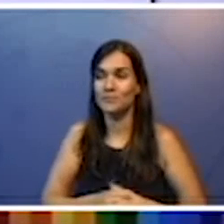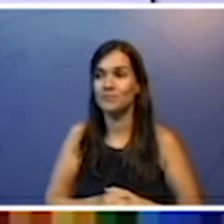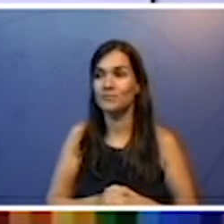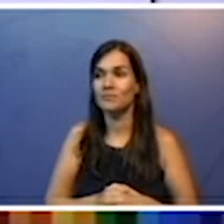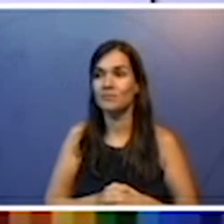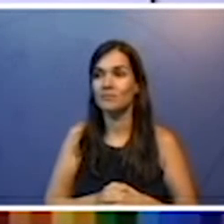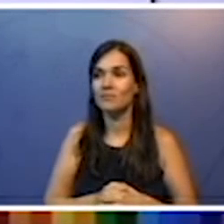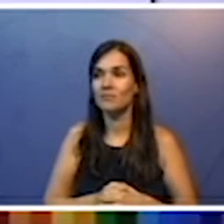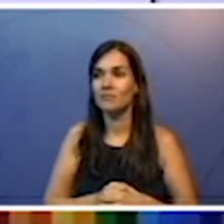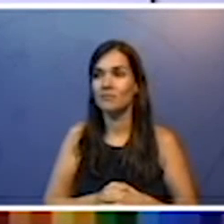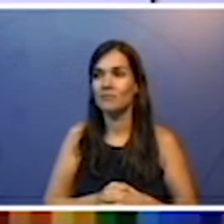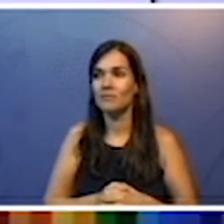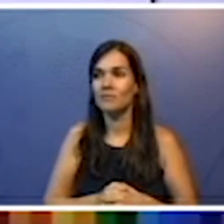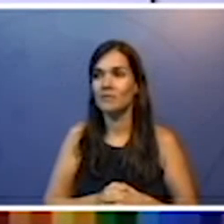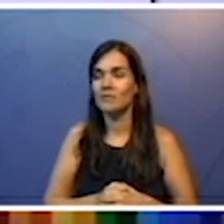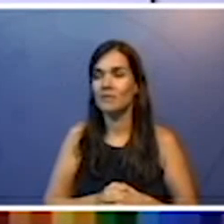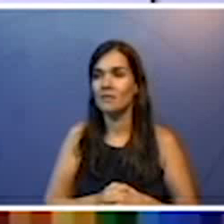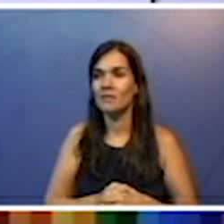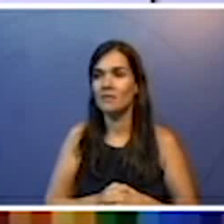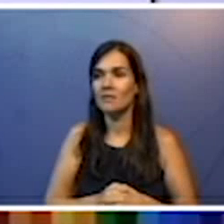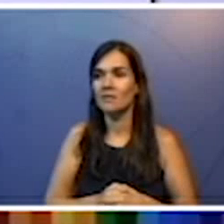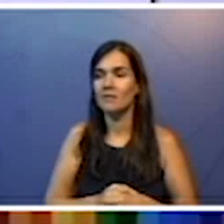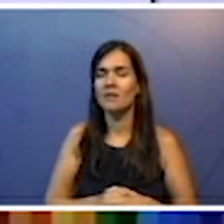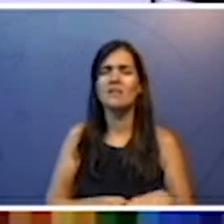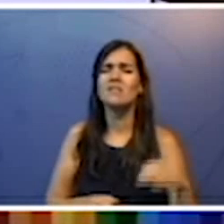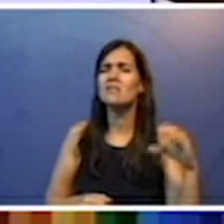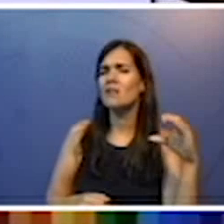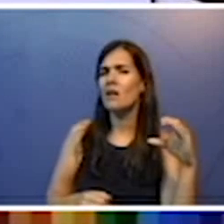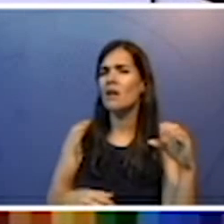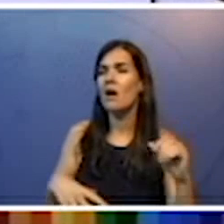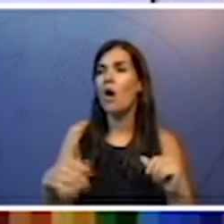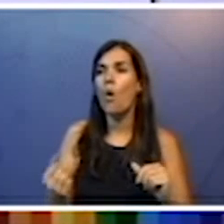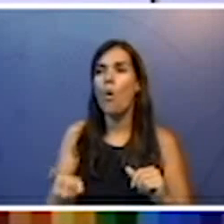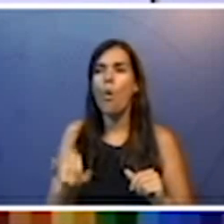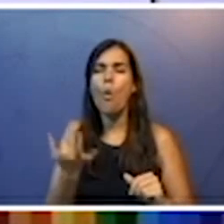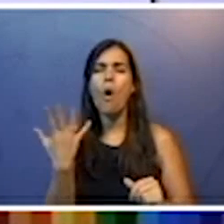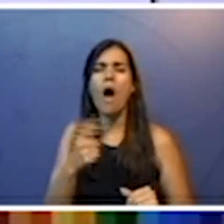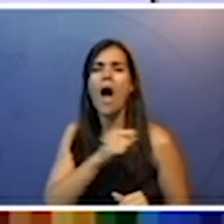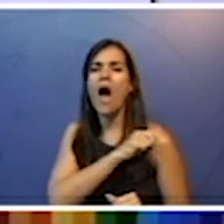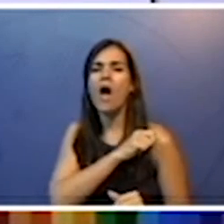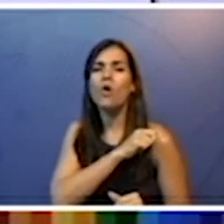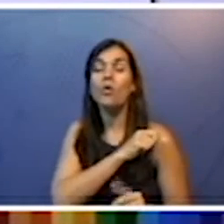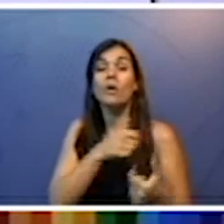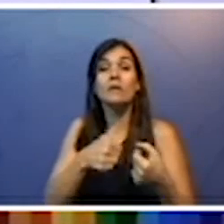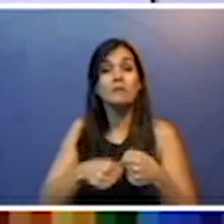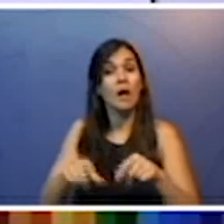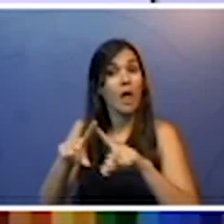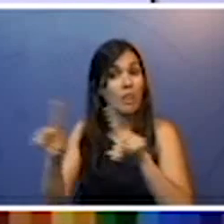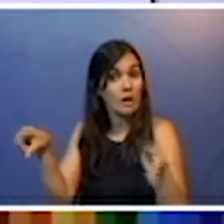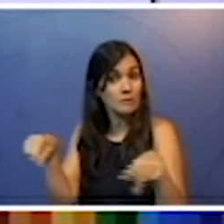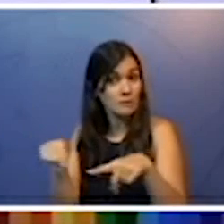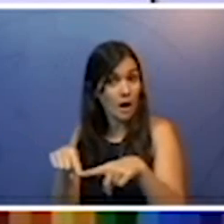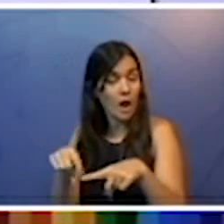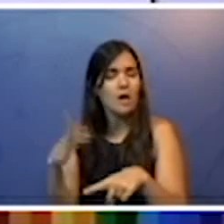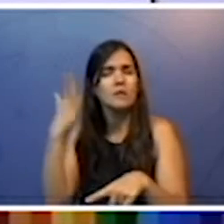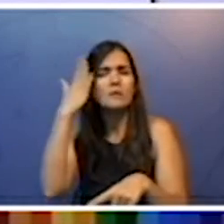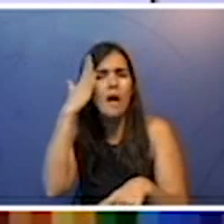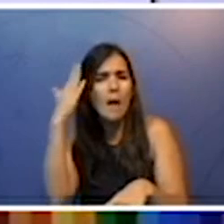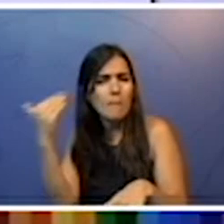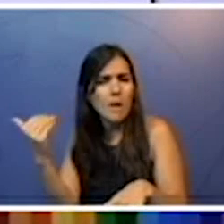ó. Letrinha C. Quantos alunos estavam lá na sala, sabendo que